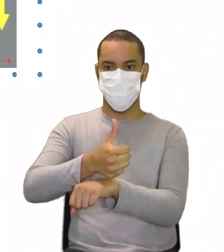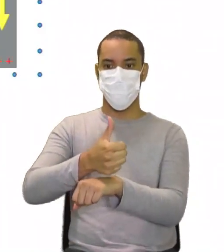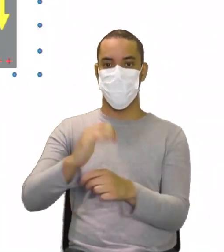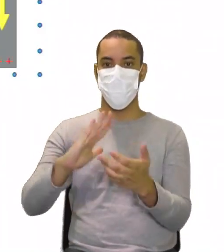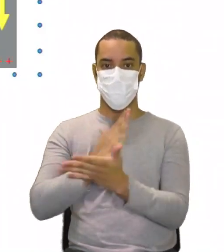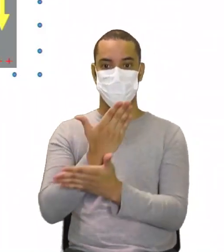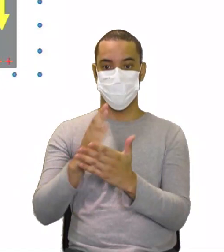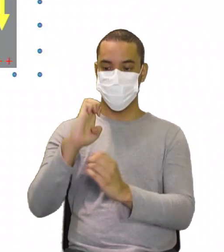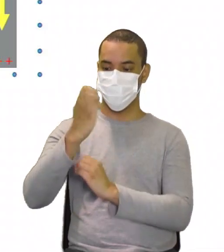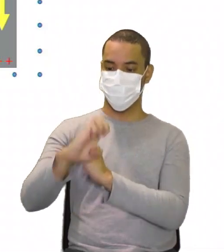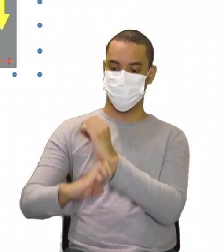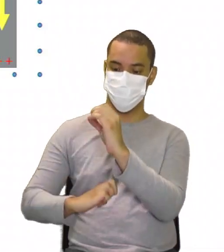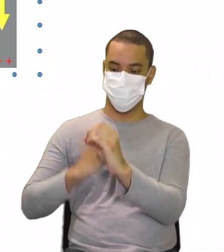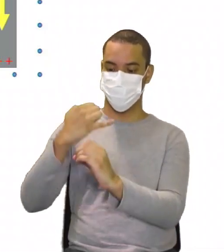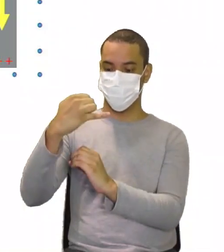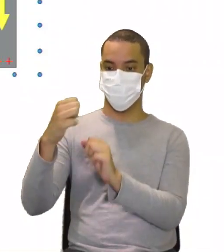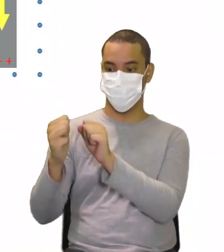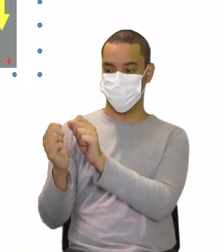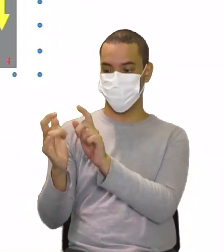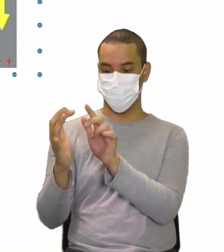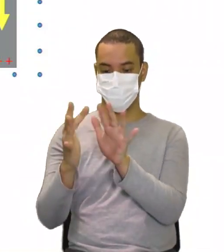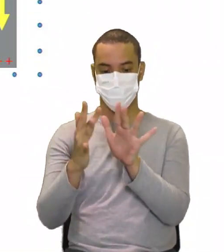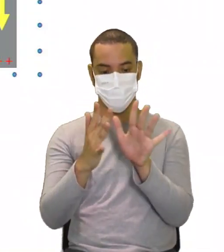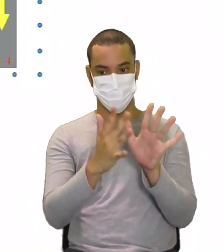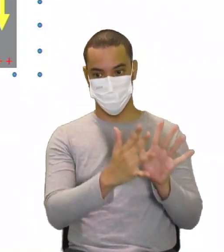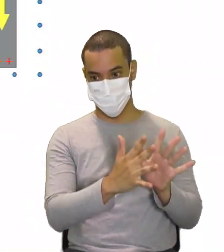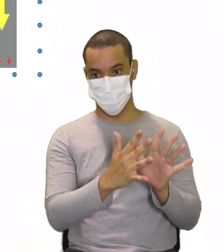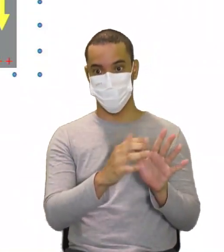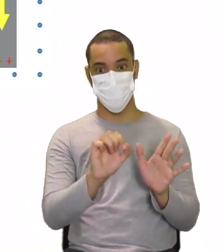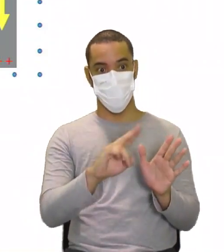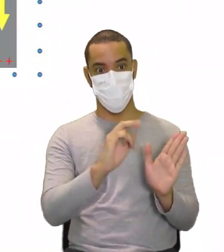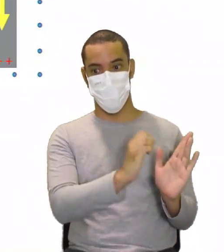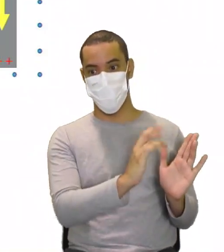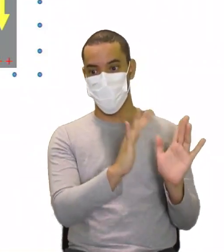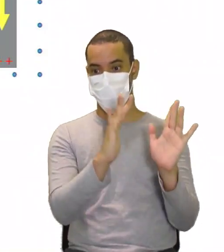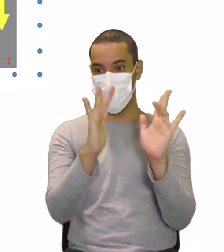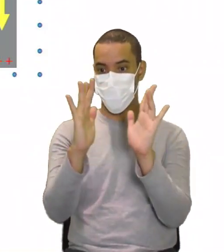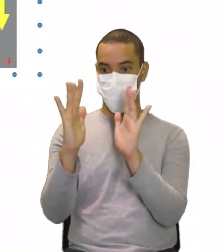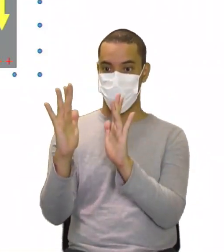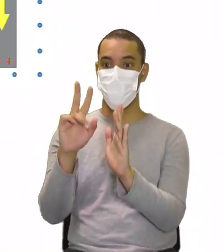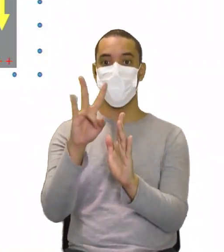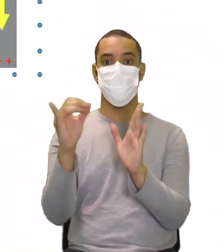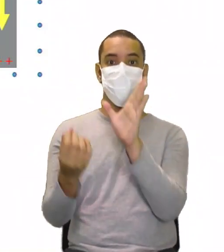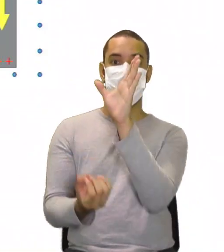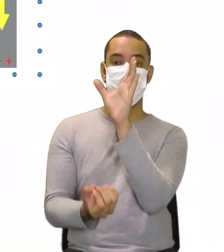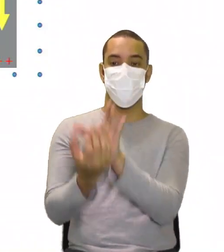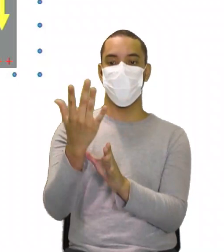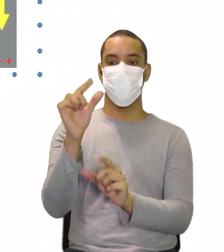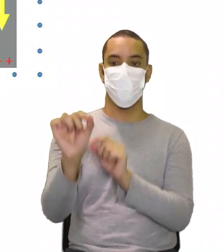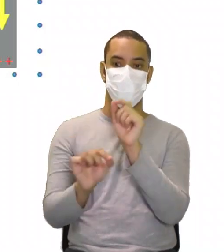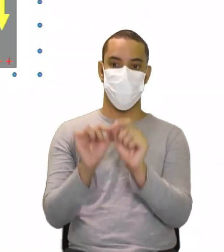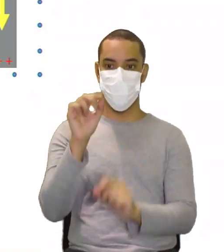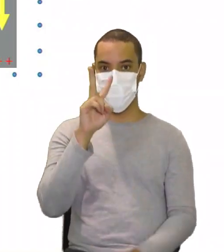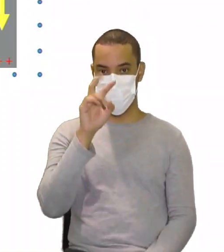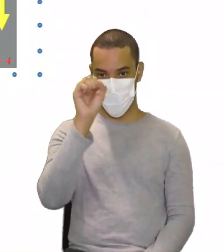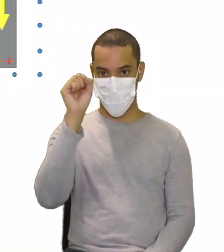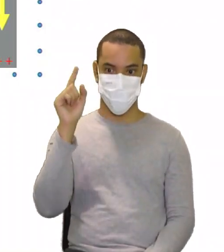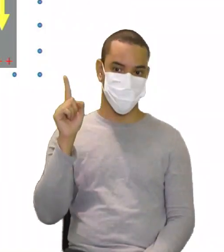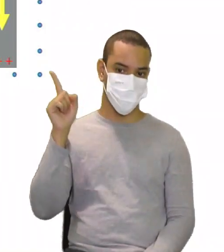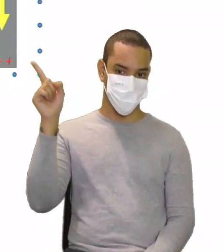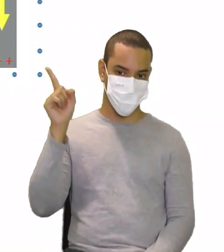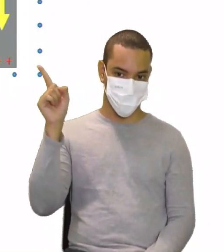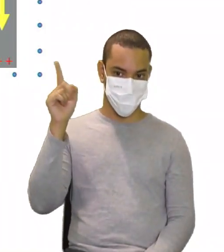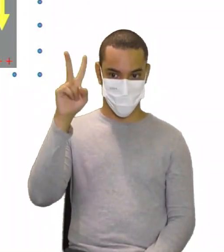elétrons aí a se deslocar para uma das extremidades e vai criar uma força elétrica. Se vocês